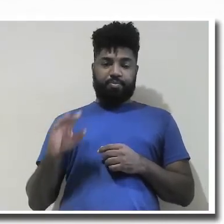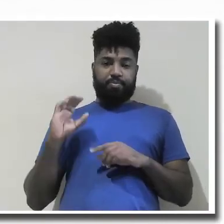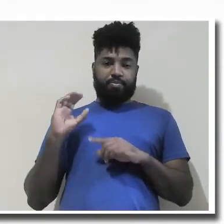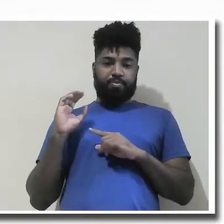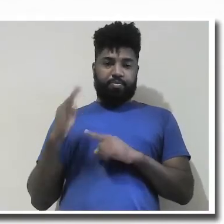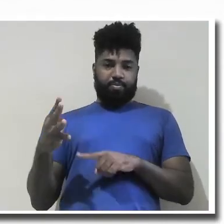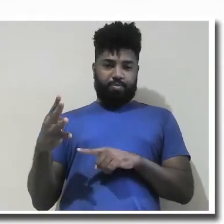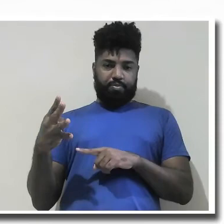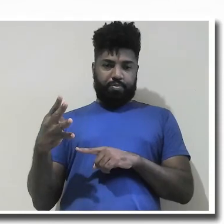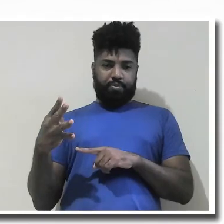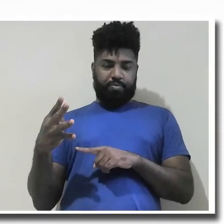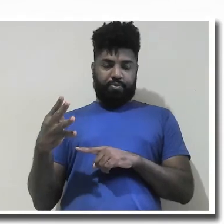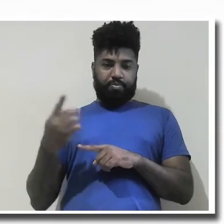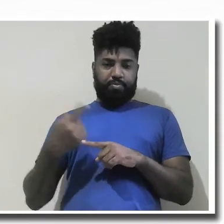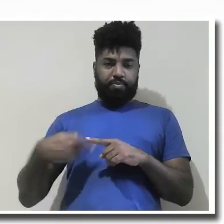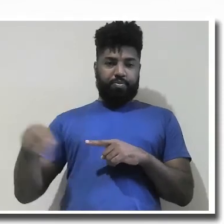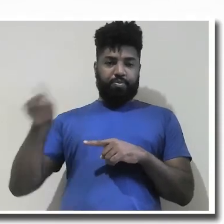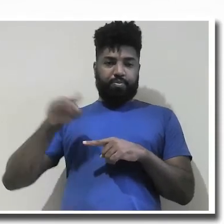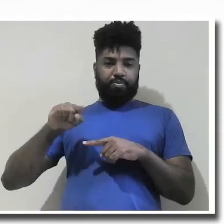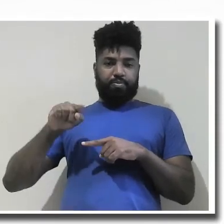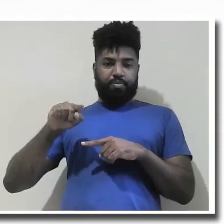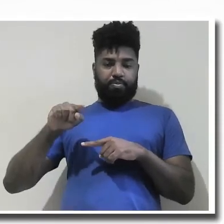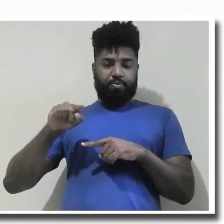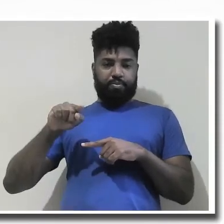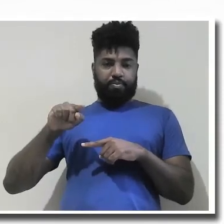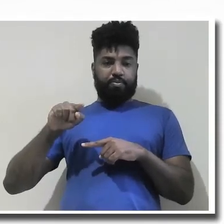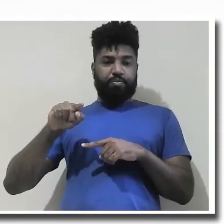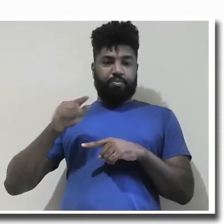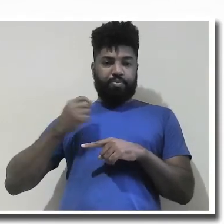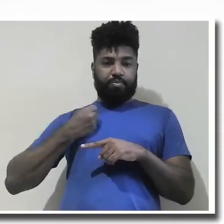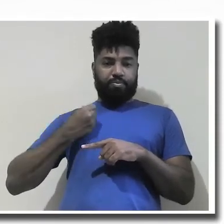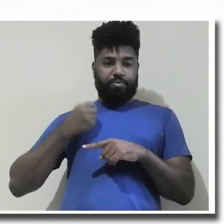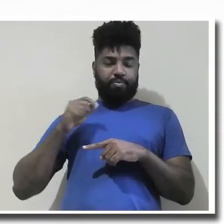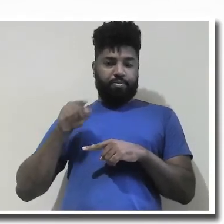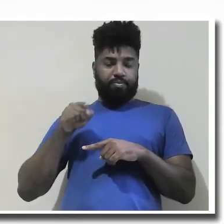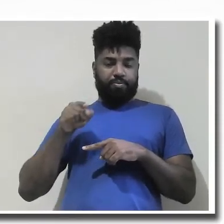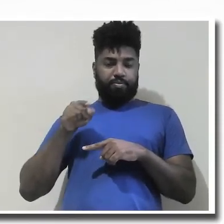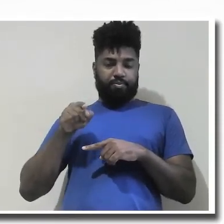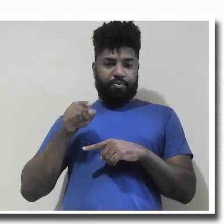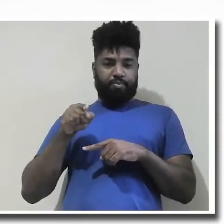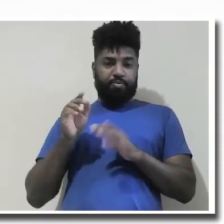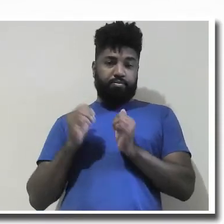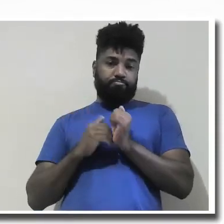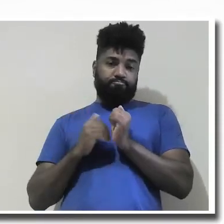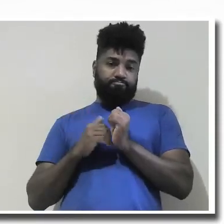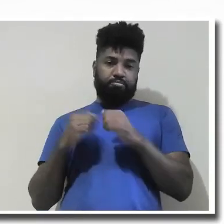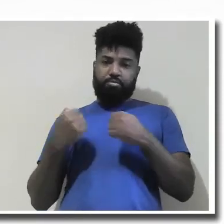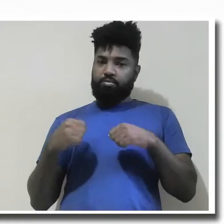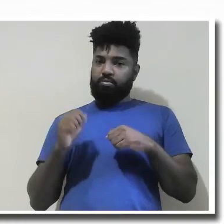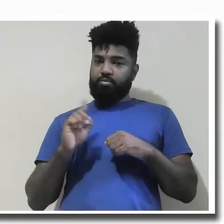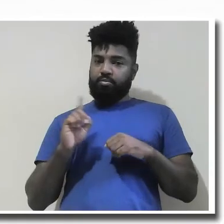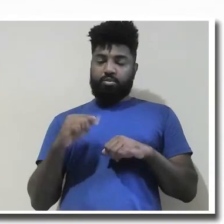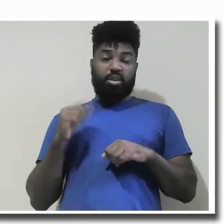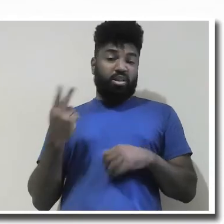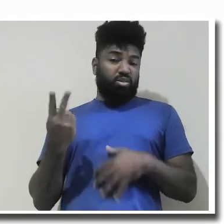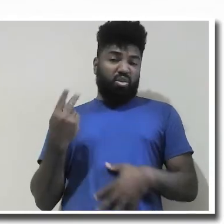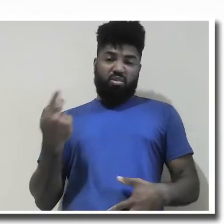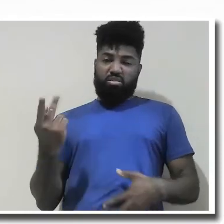4 elevado ao índice, que escondemos ali porque não é necessário quando for